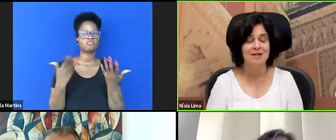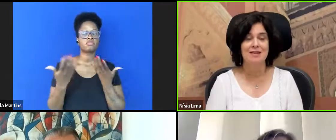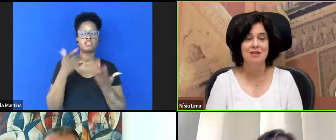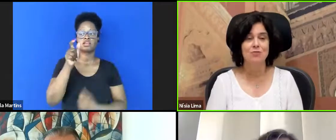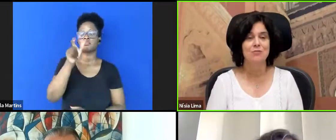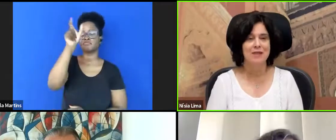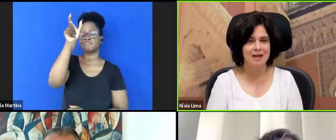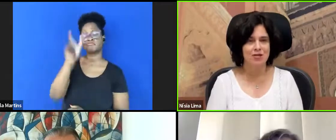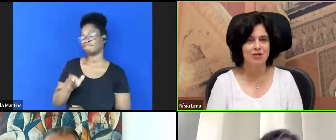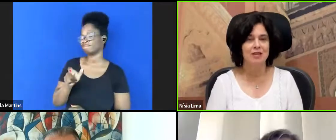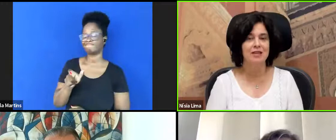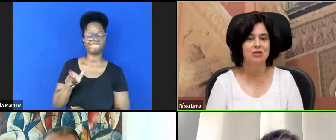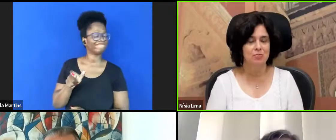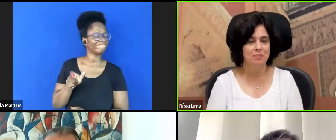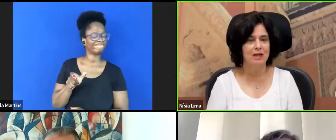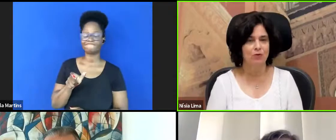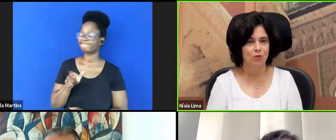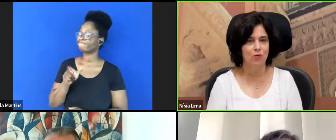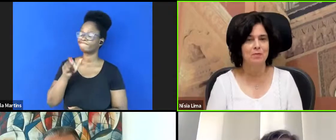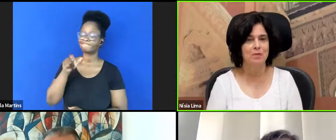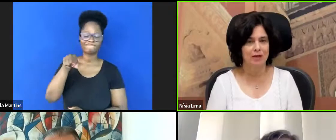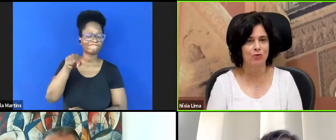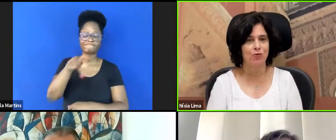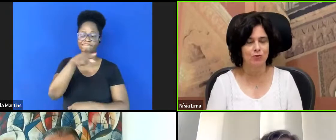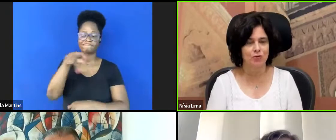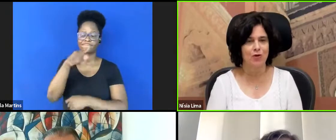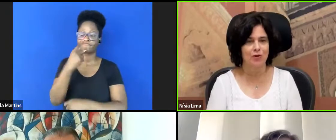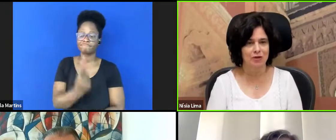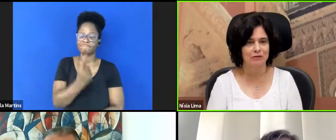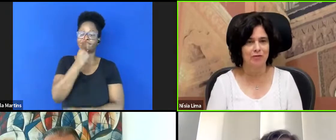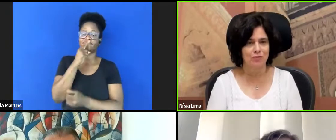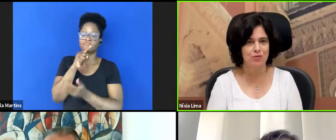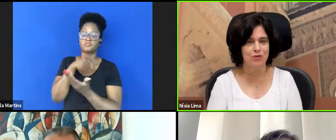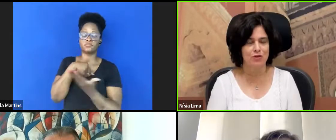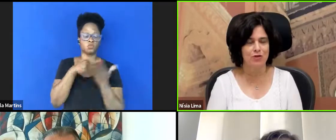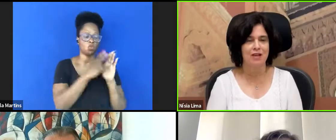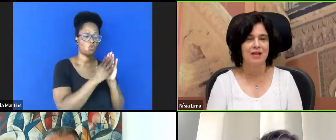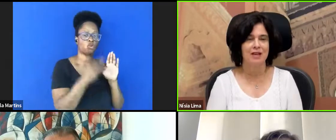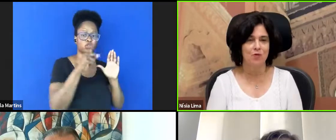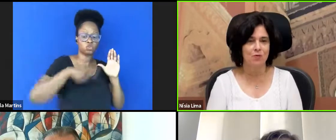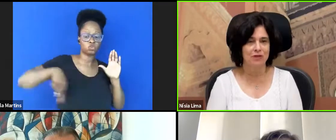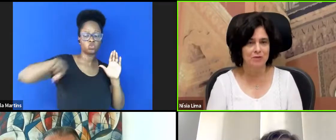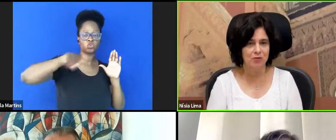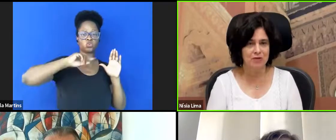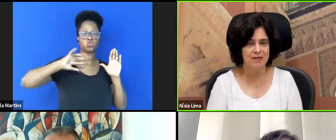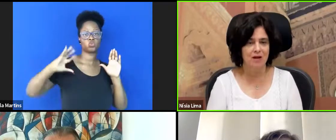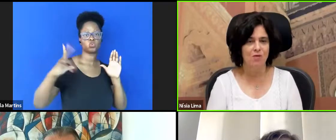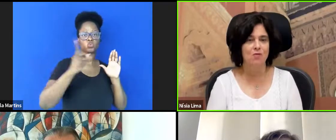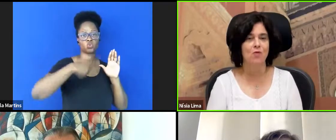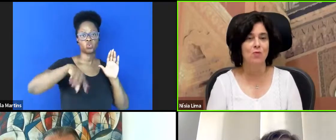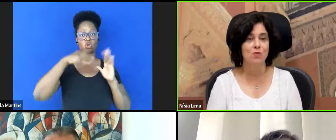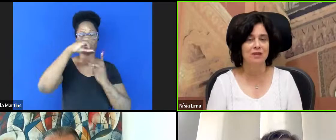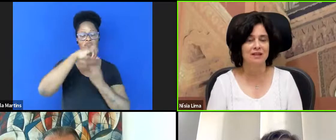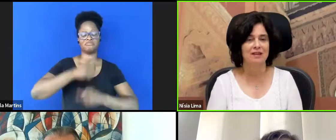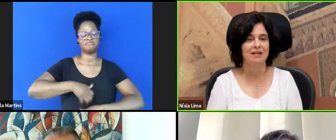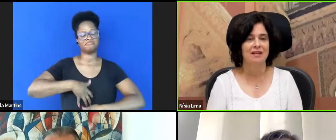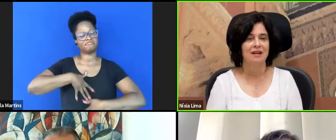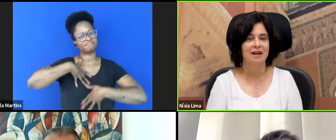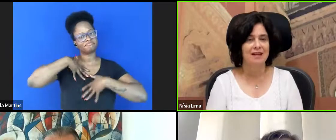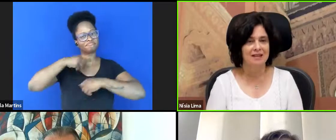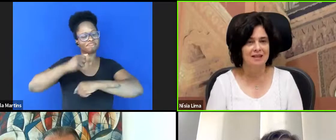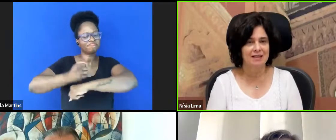pessoa e um mestre inspirador para todos nós da Fiocruz. É com muita emoção, com